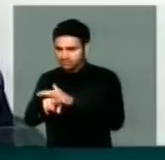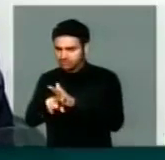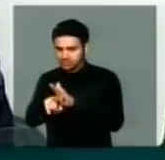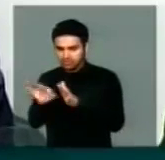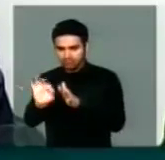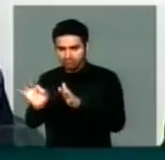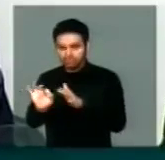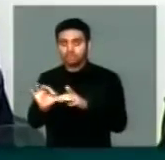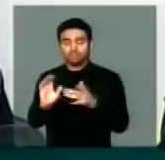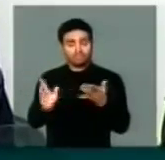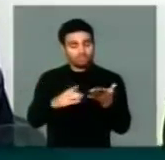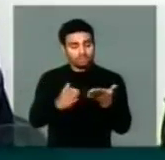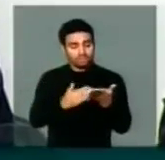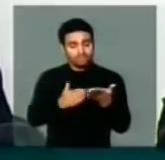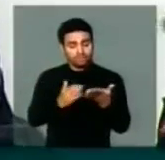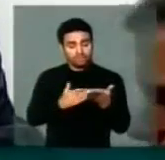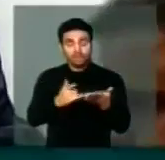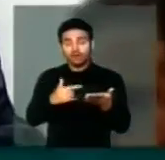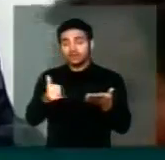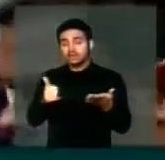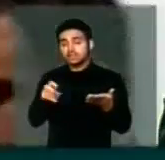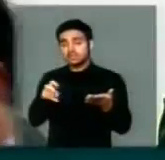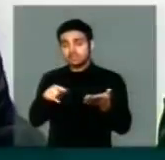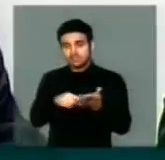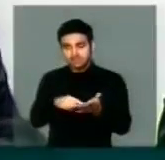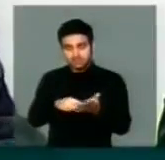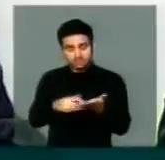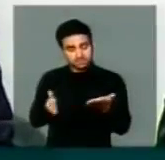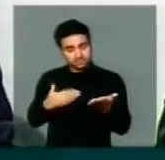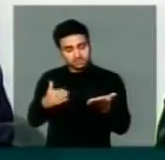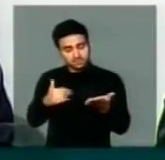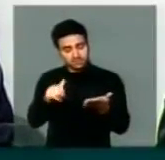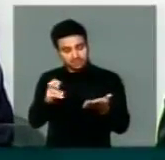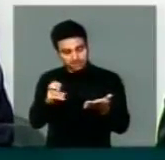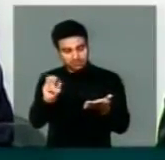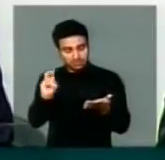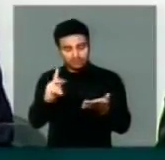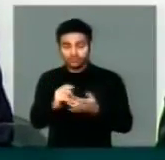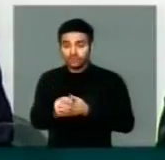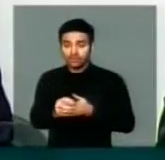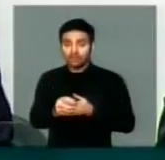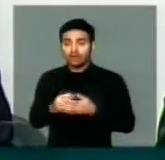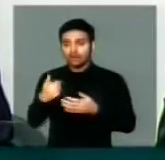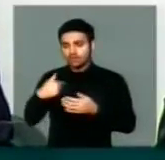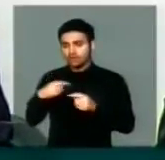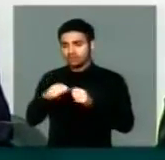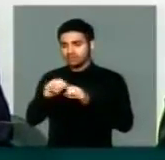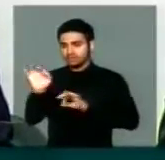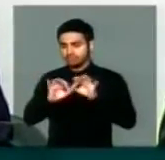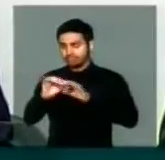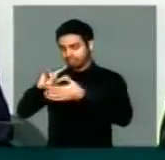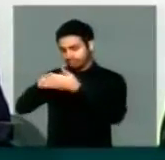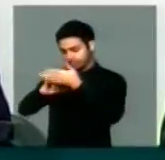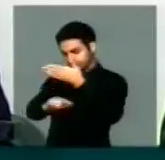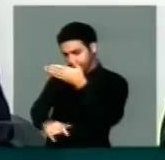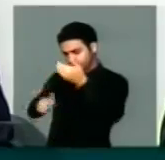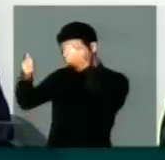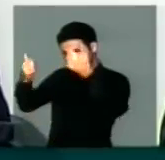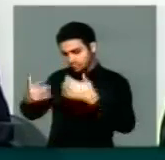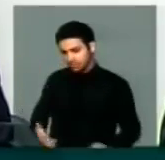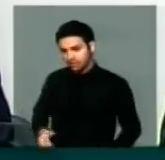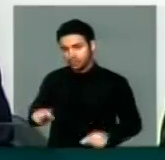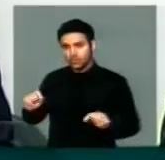página 15 do seu pedido de arquivamento. Aliás, quando eu fiz a nota e explicitei as divergências